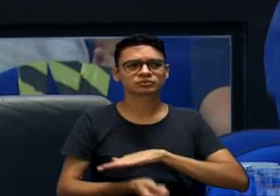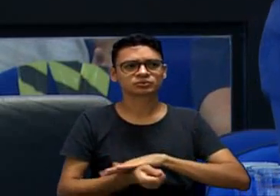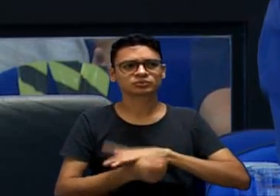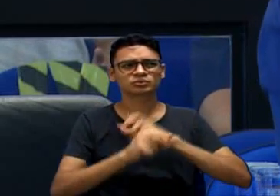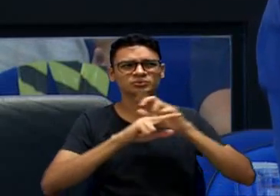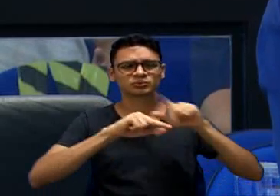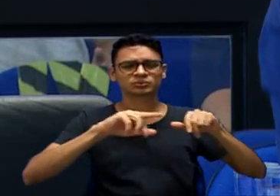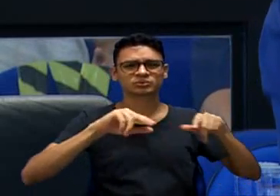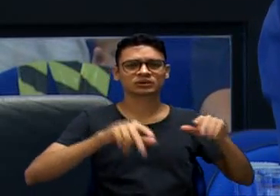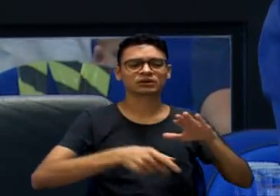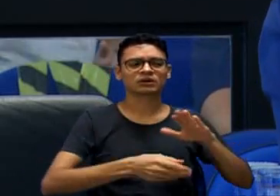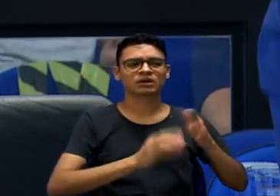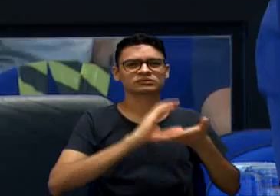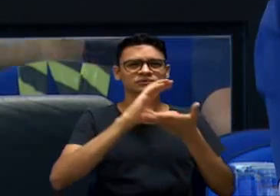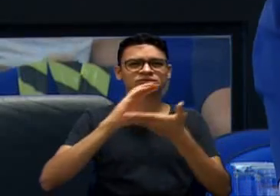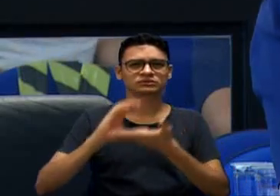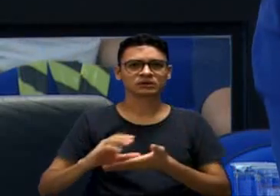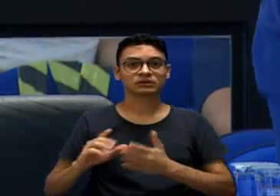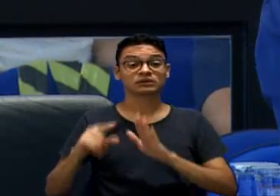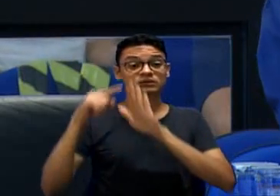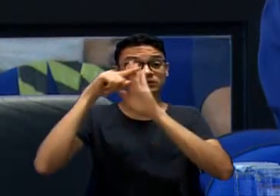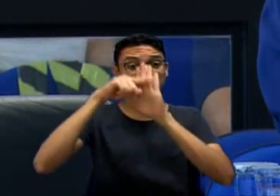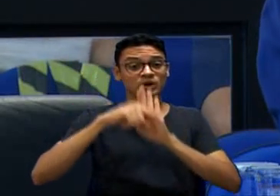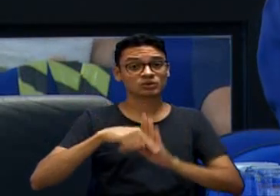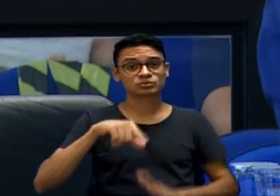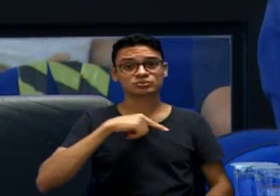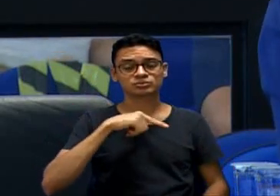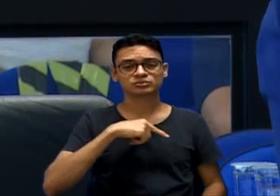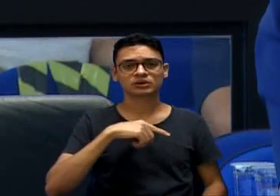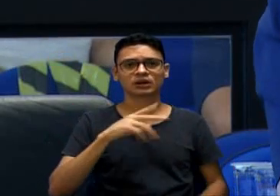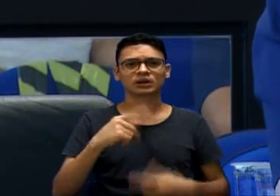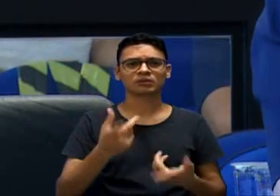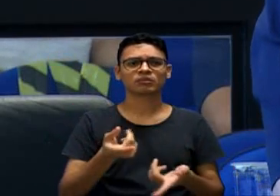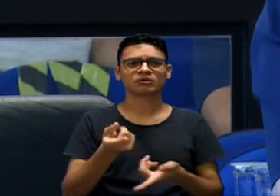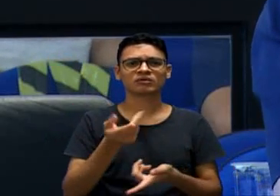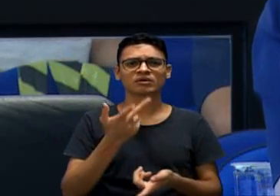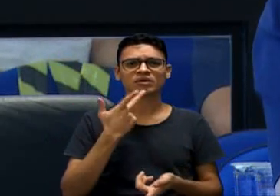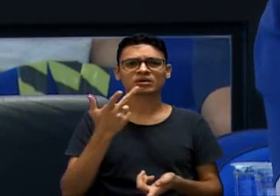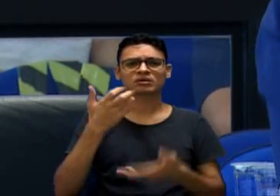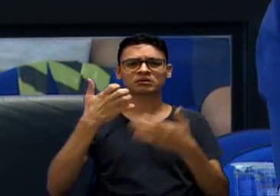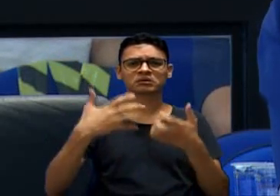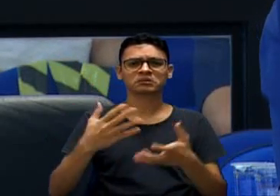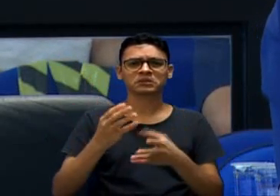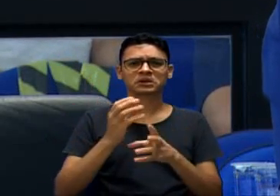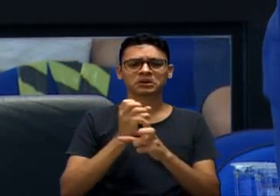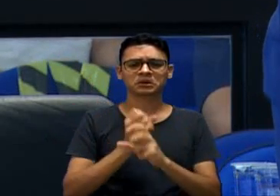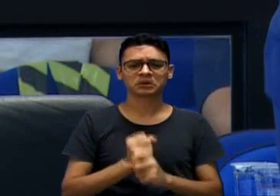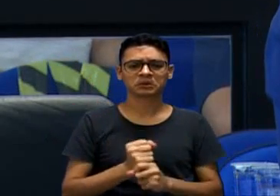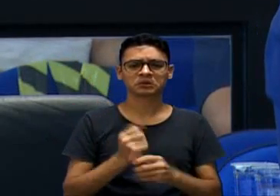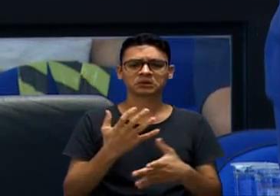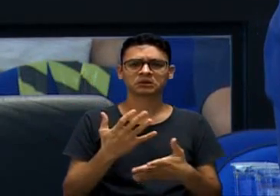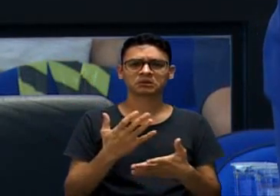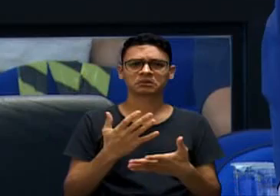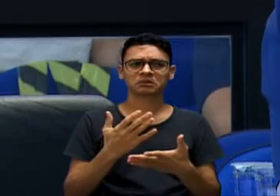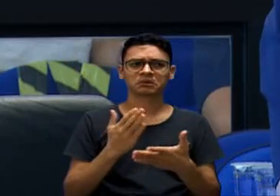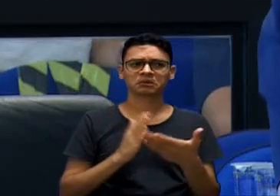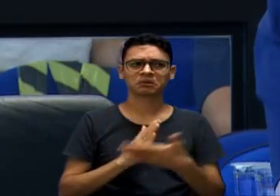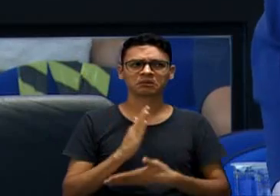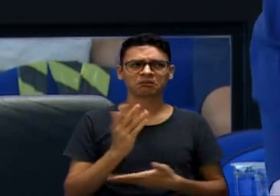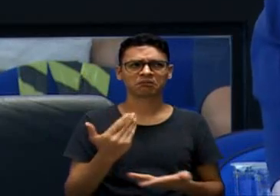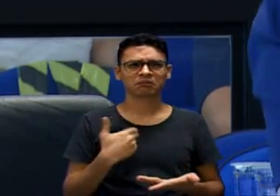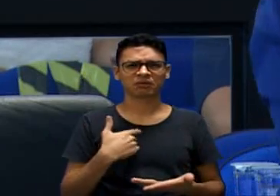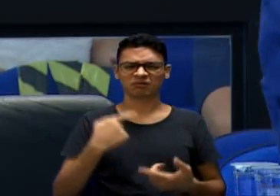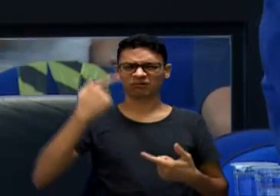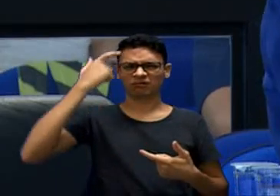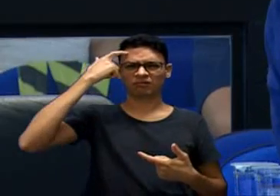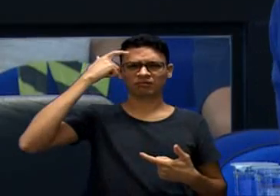Polícia Civil de Sorocaba. E depois fala que é para as contas serem aprovadas. Então, meu parecer, entendimento com